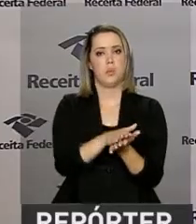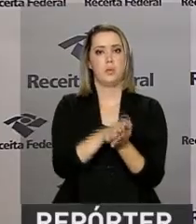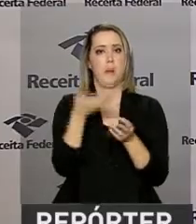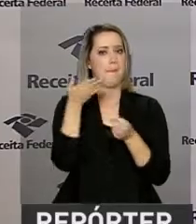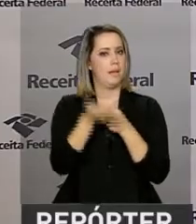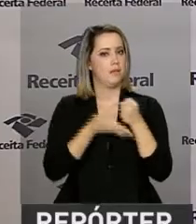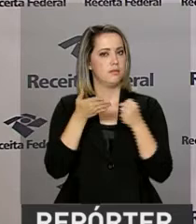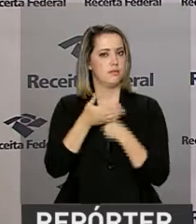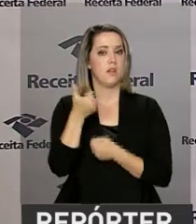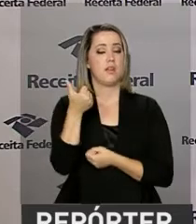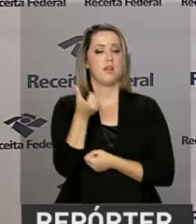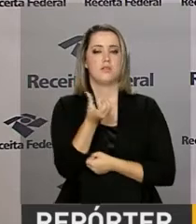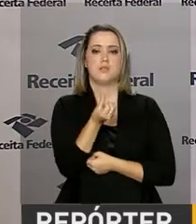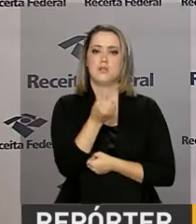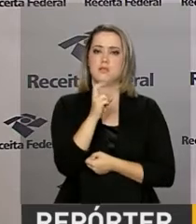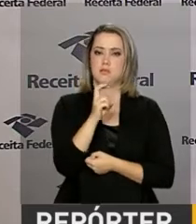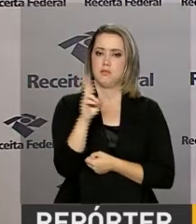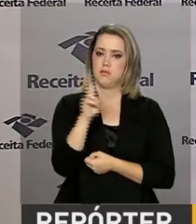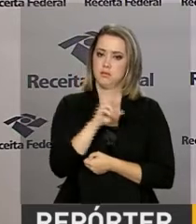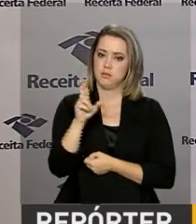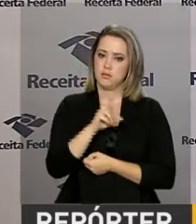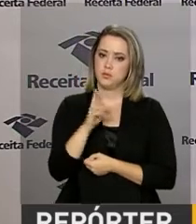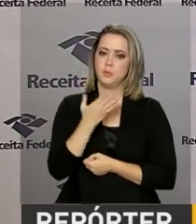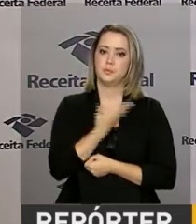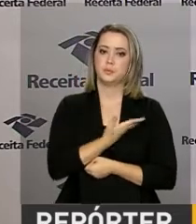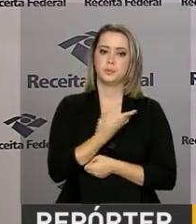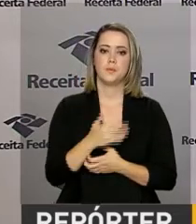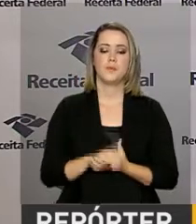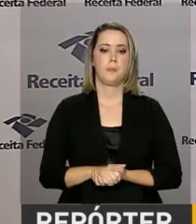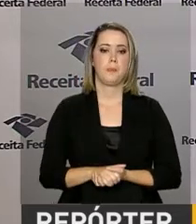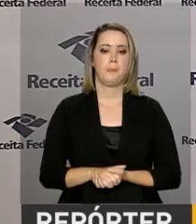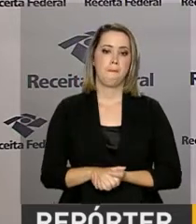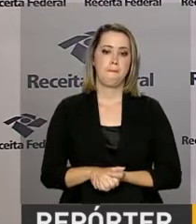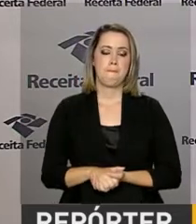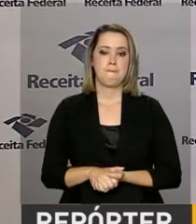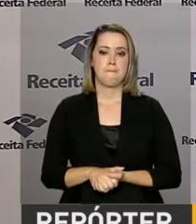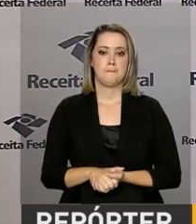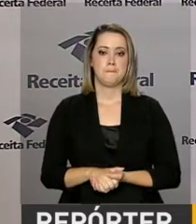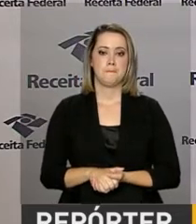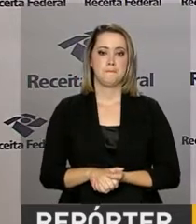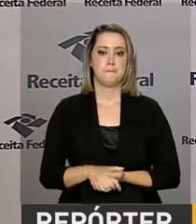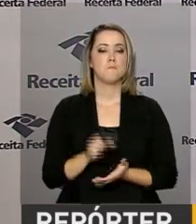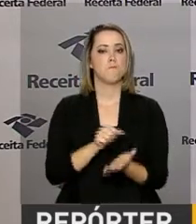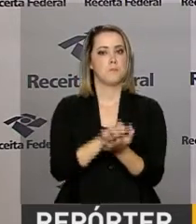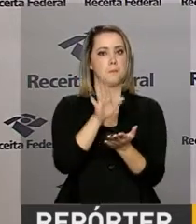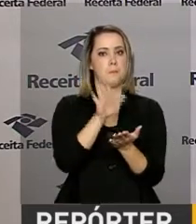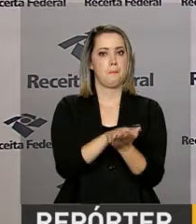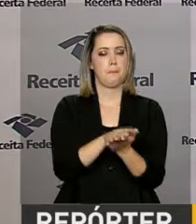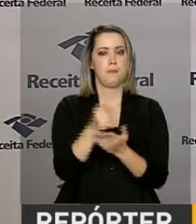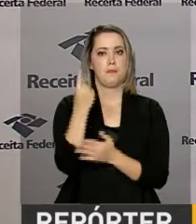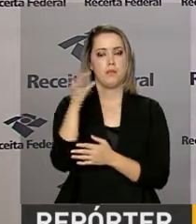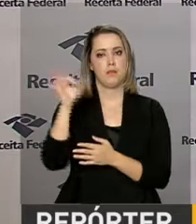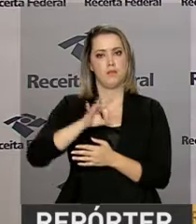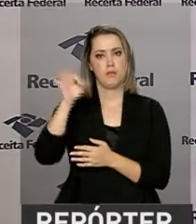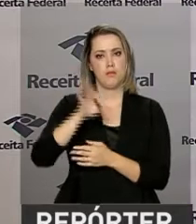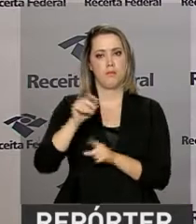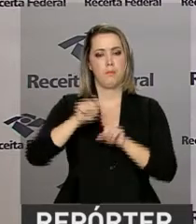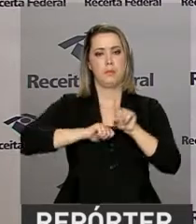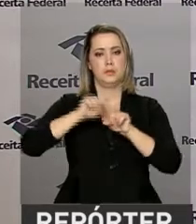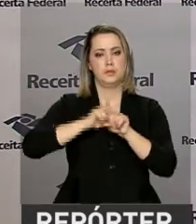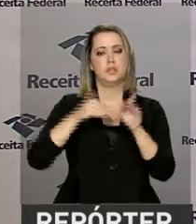r$165 74 centavos é essa multa de 1% ao mês ela pode chegar